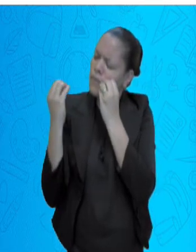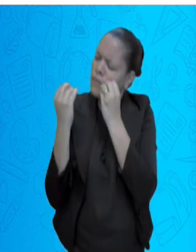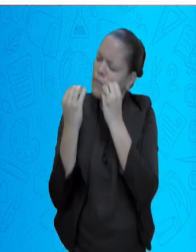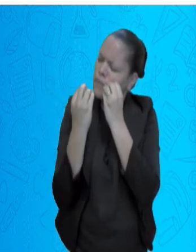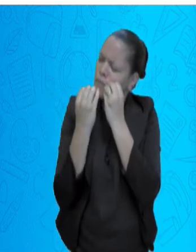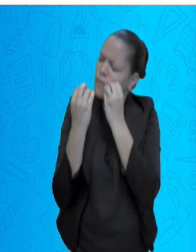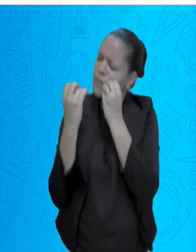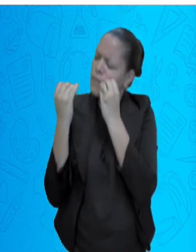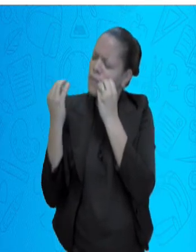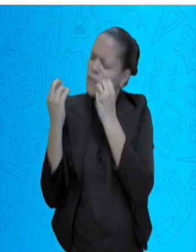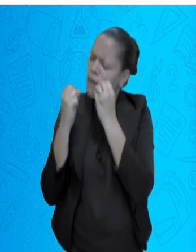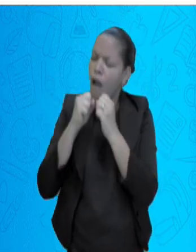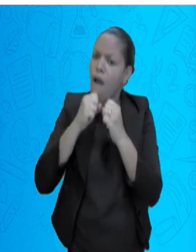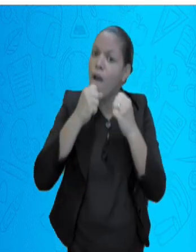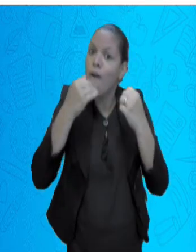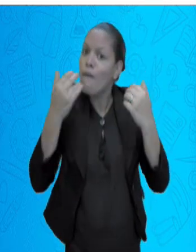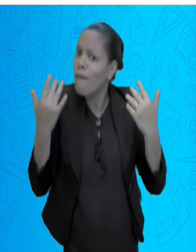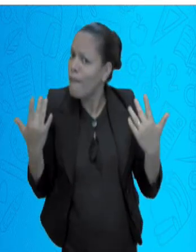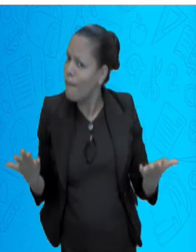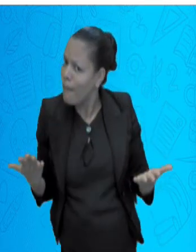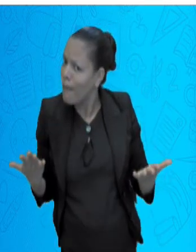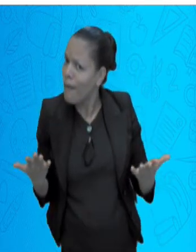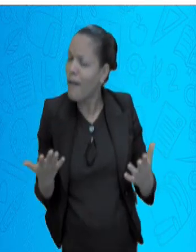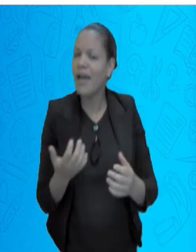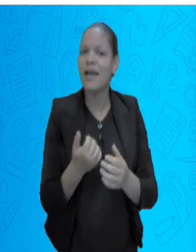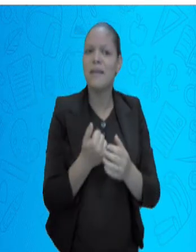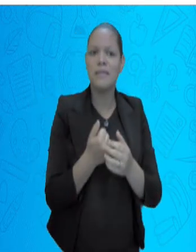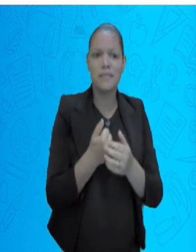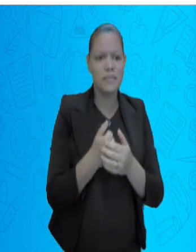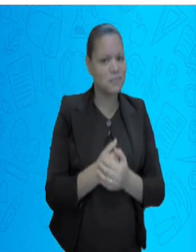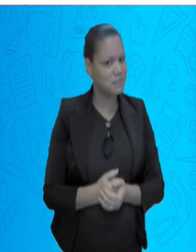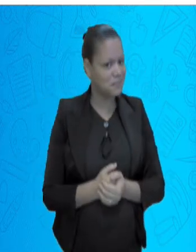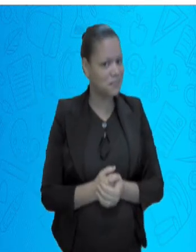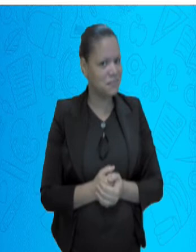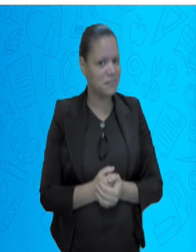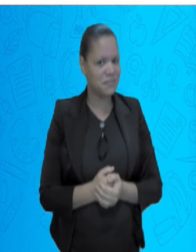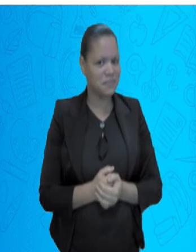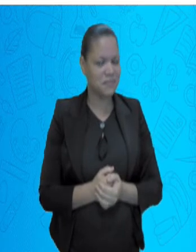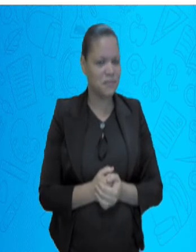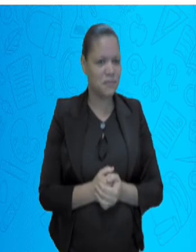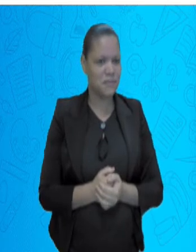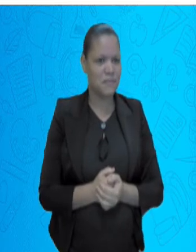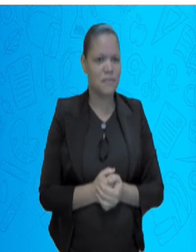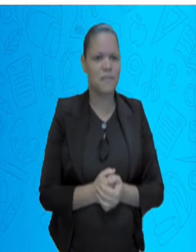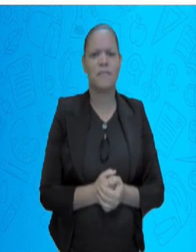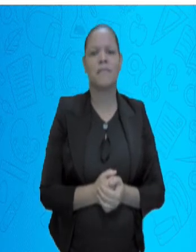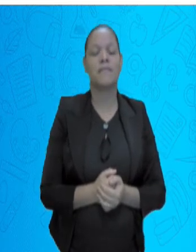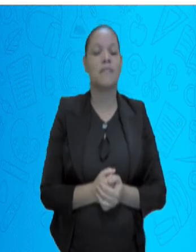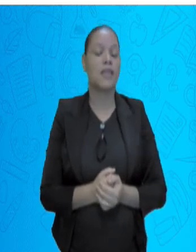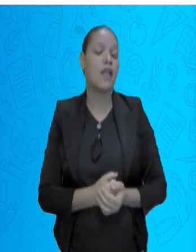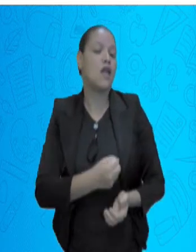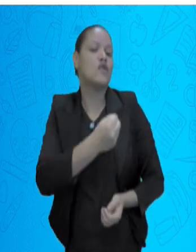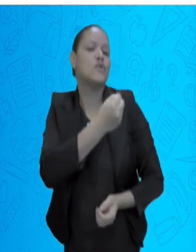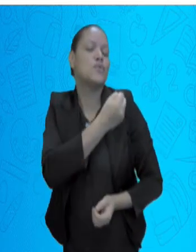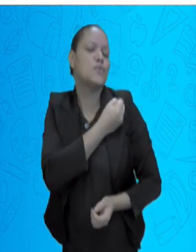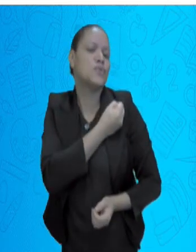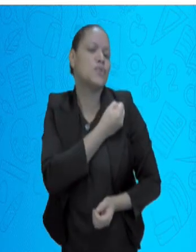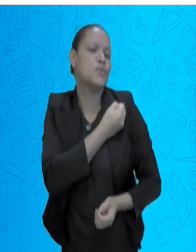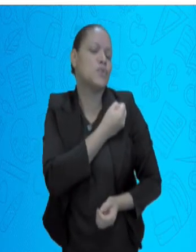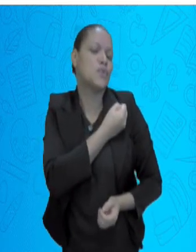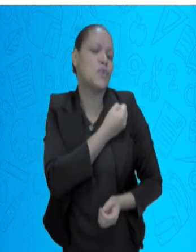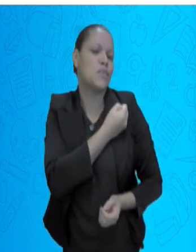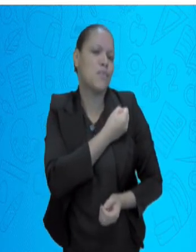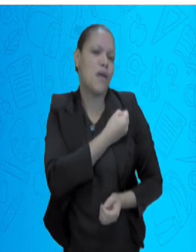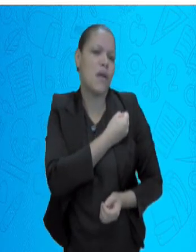lá? Será que é este? Então, esta aqui é a flauta, que a gente chama de